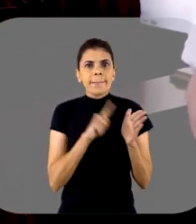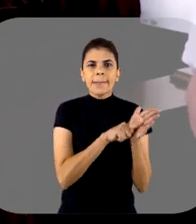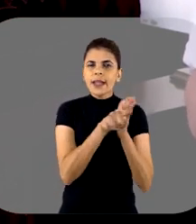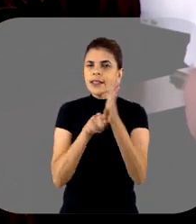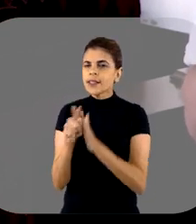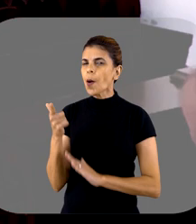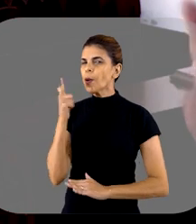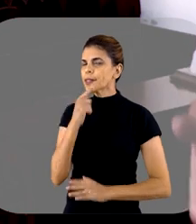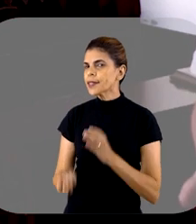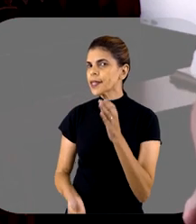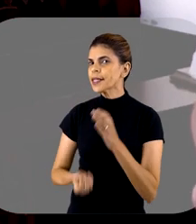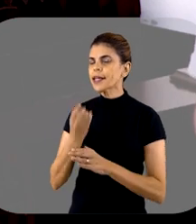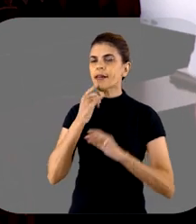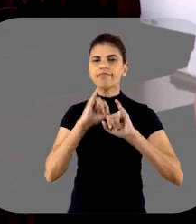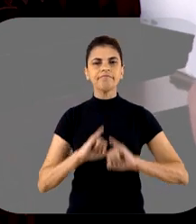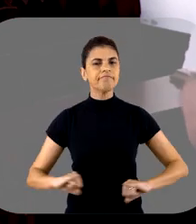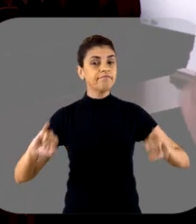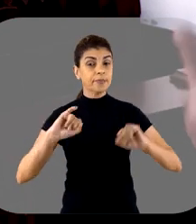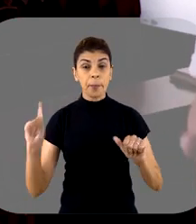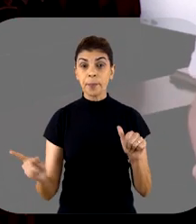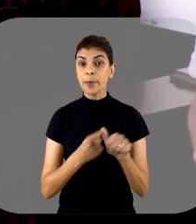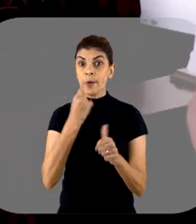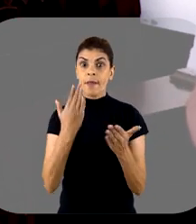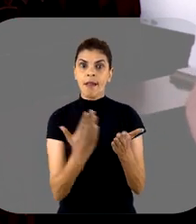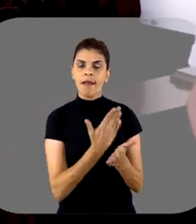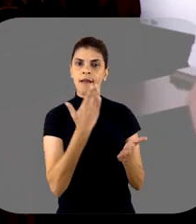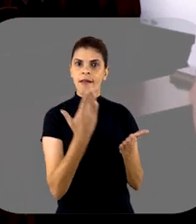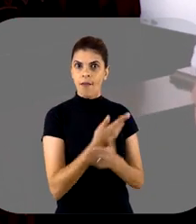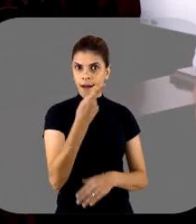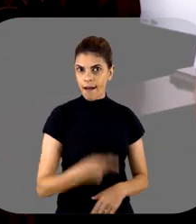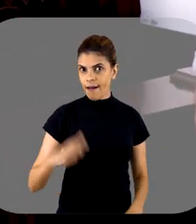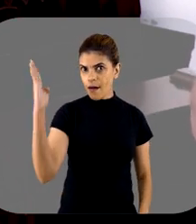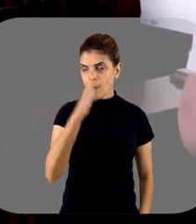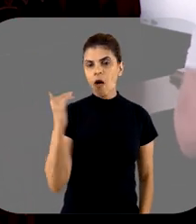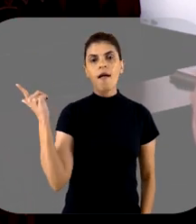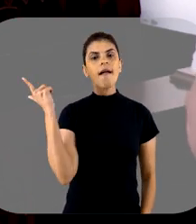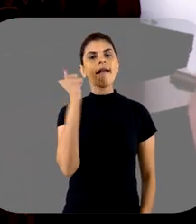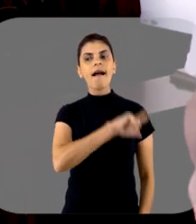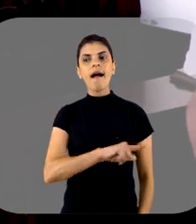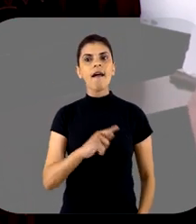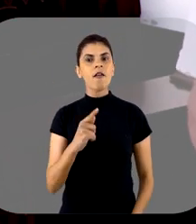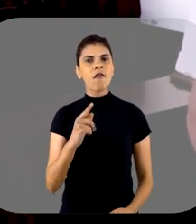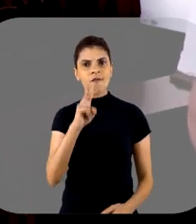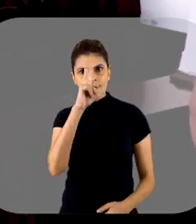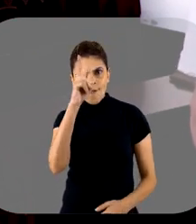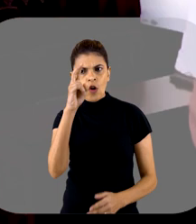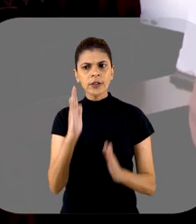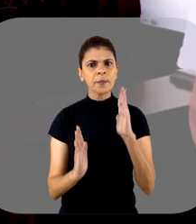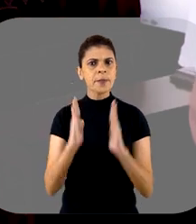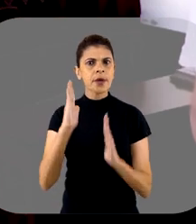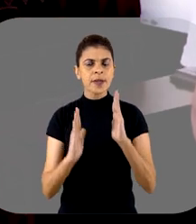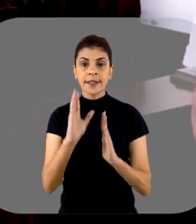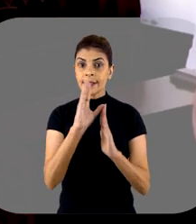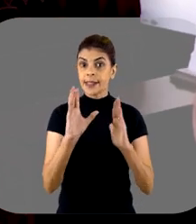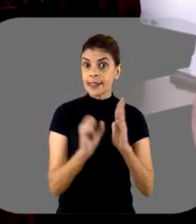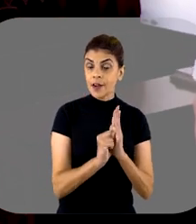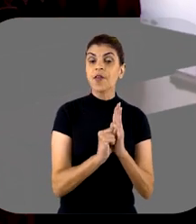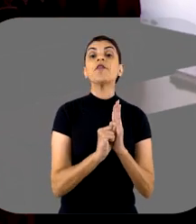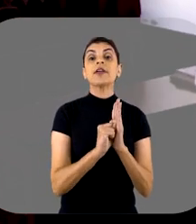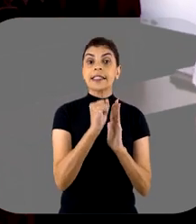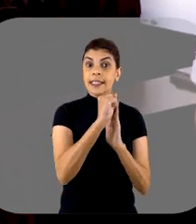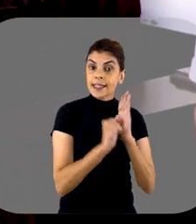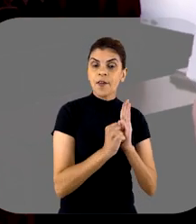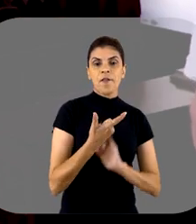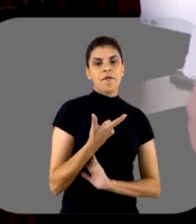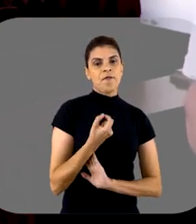pesquisa, quando se criou também a imprensa no Brasil, os primeiros livros. Mas, de fato, ela ganhou alguma substância no século XX, em particular na década